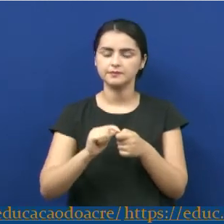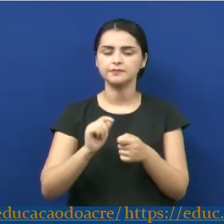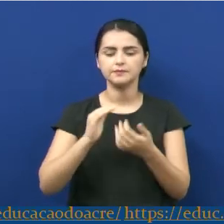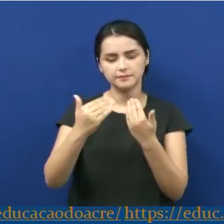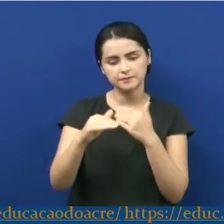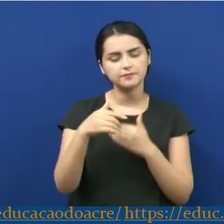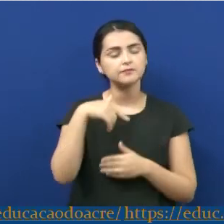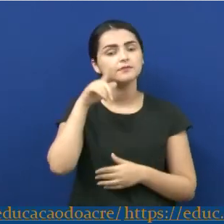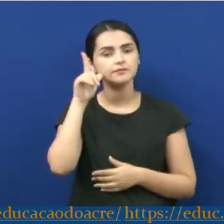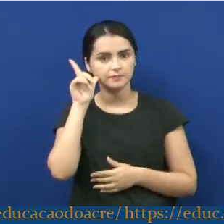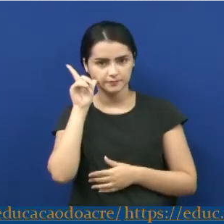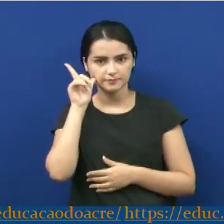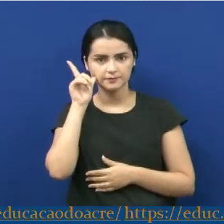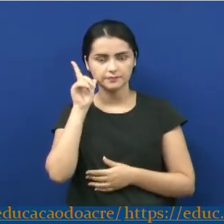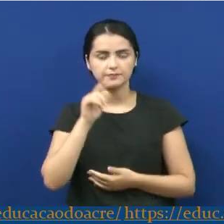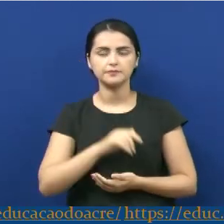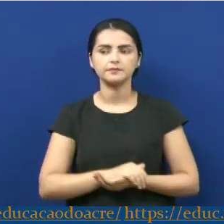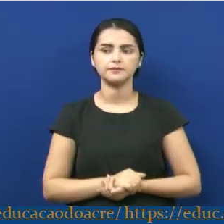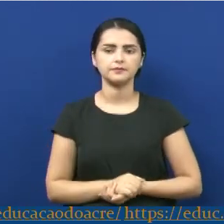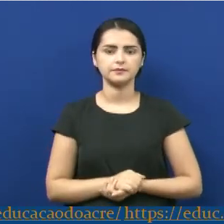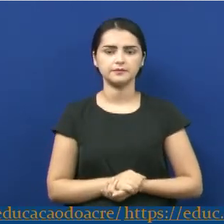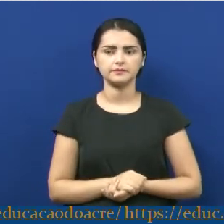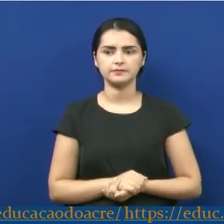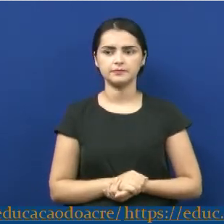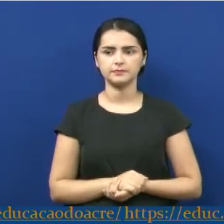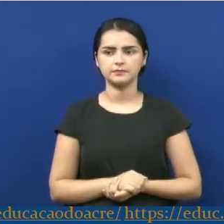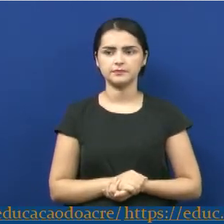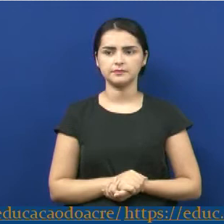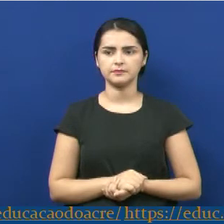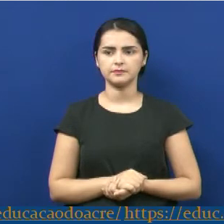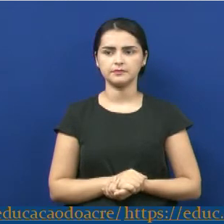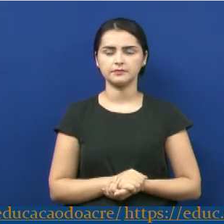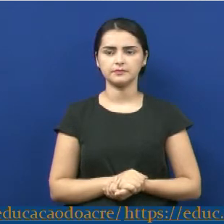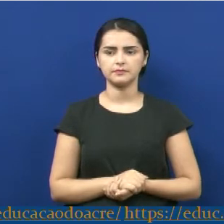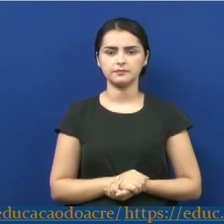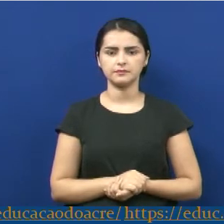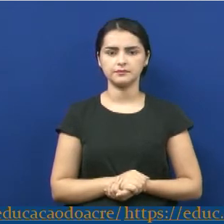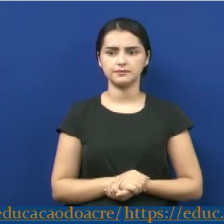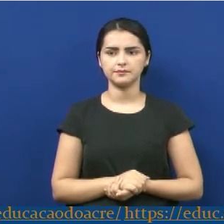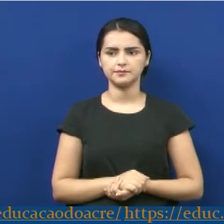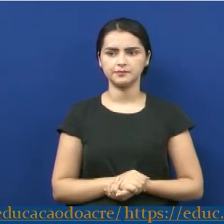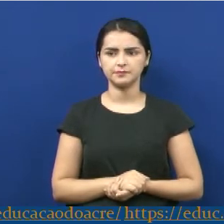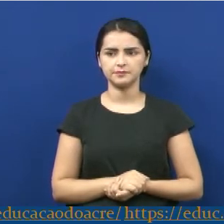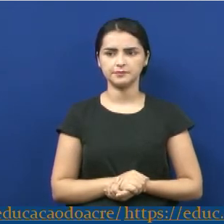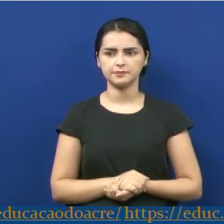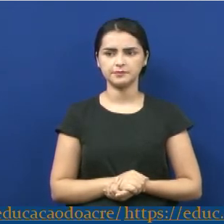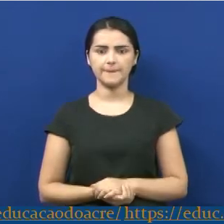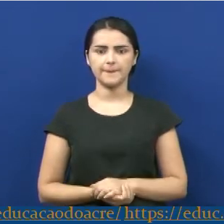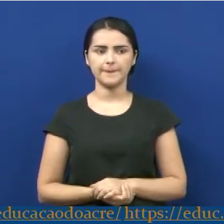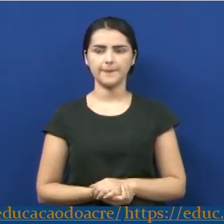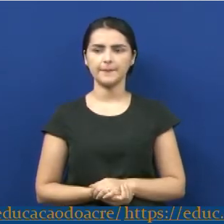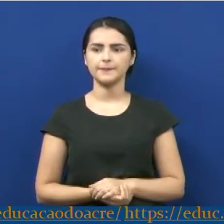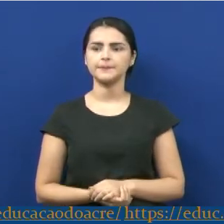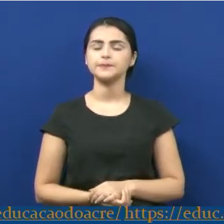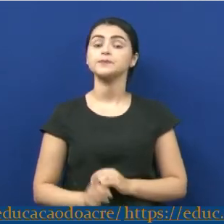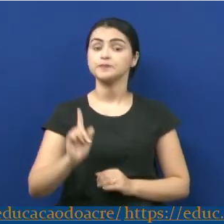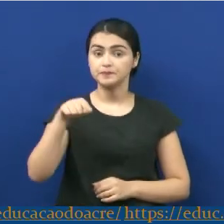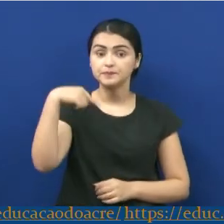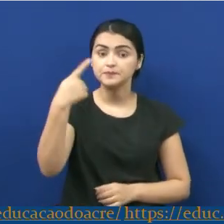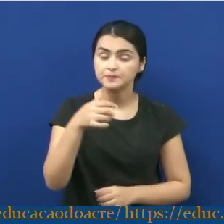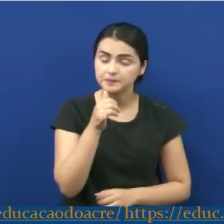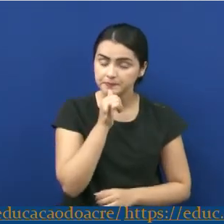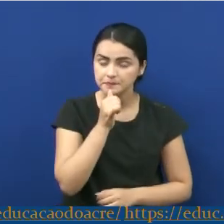ontem. You break, é o verbo entre parênteses, my mobile phone. E no nosso próximo